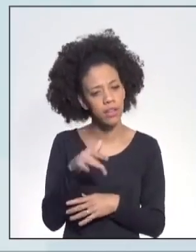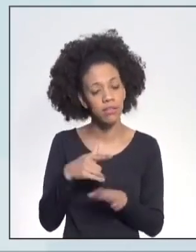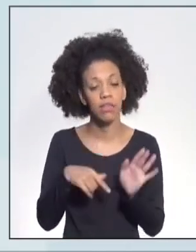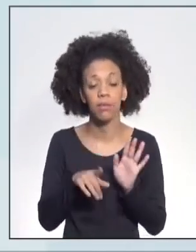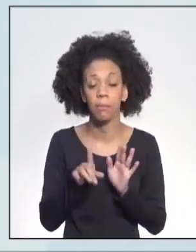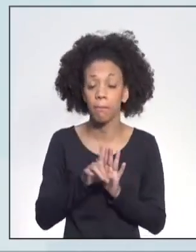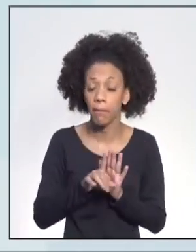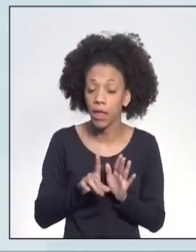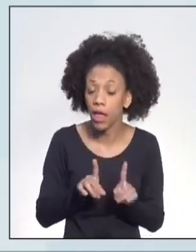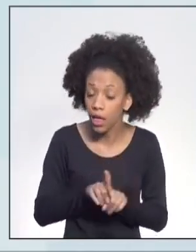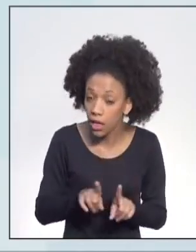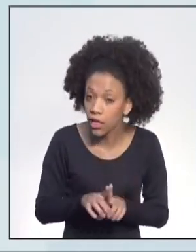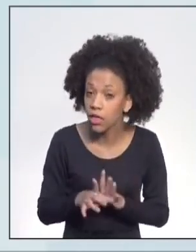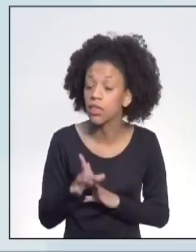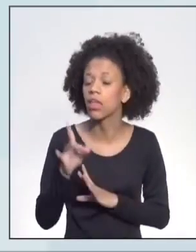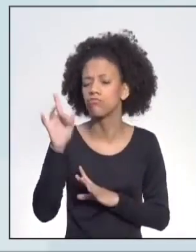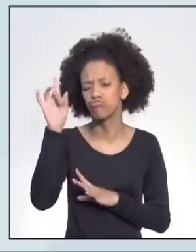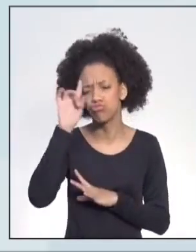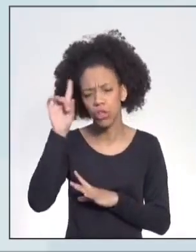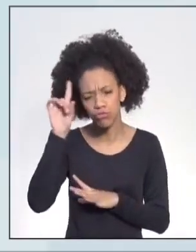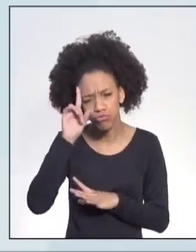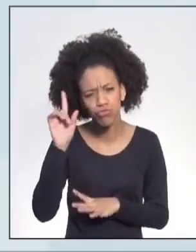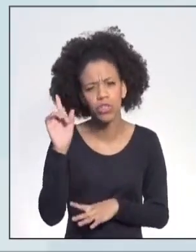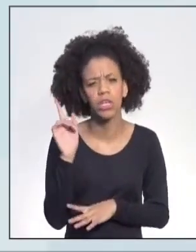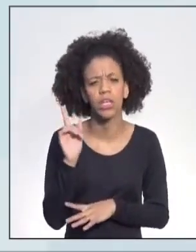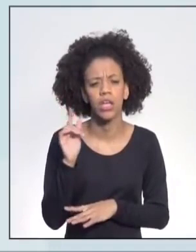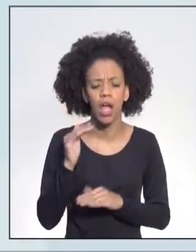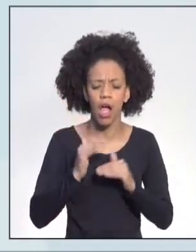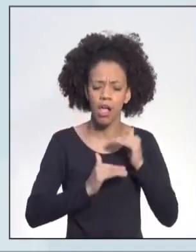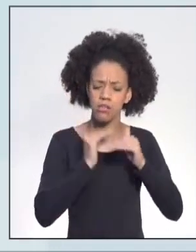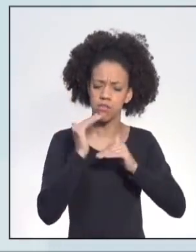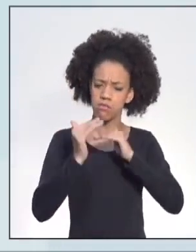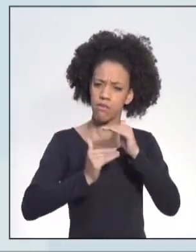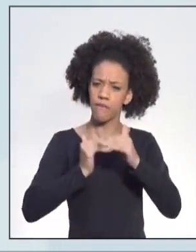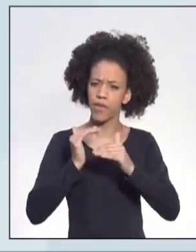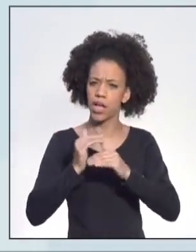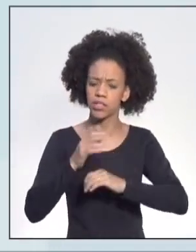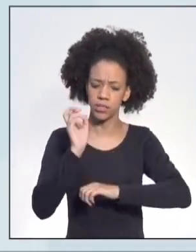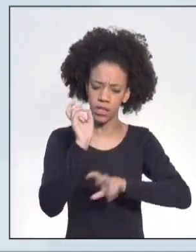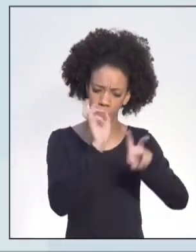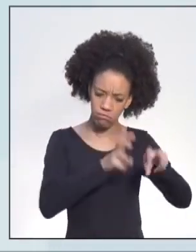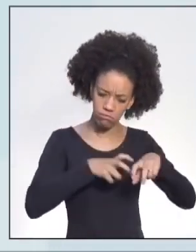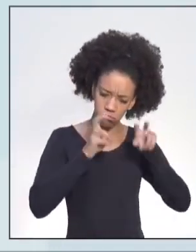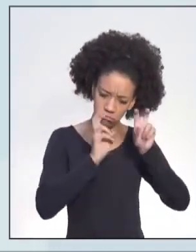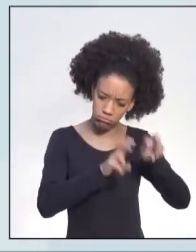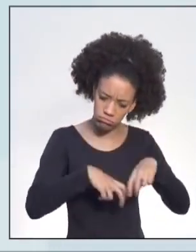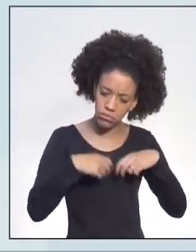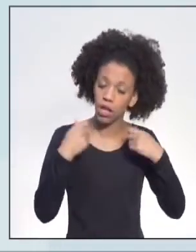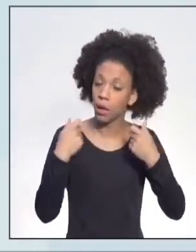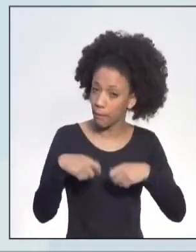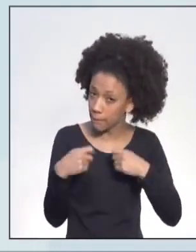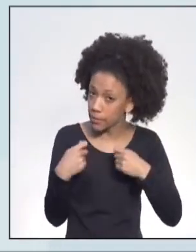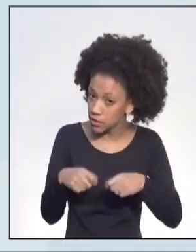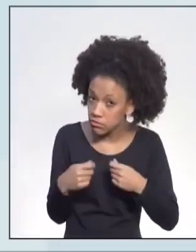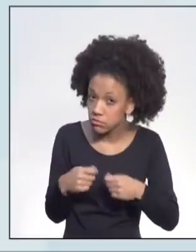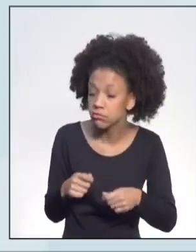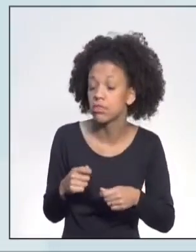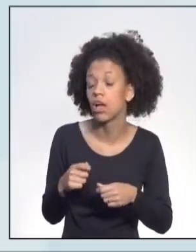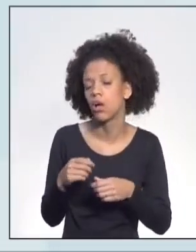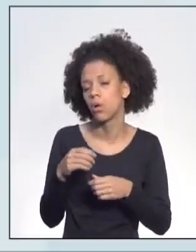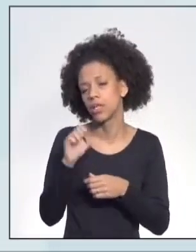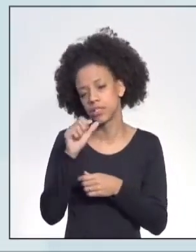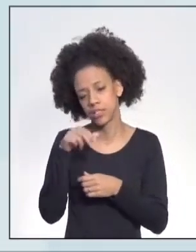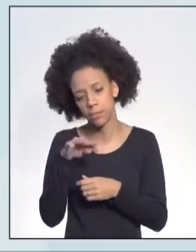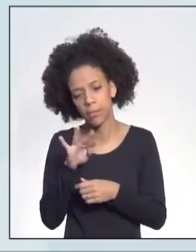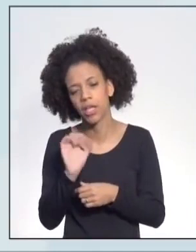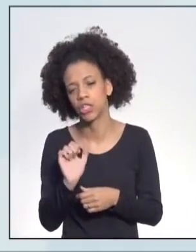as melhores fases para a agricultura, as fases onde as pessoas precisam cultivar algum tipo de semente,